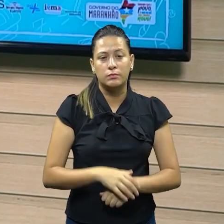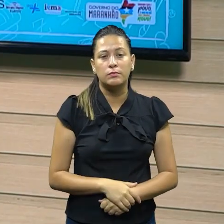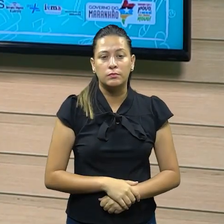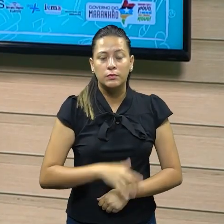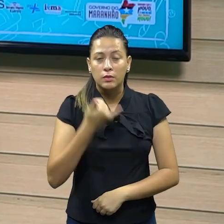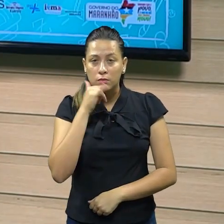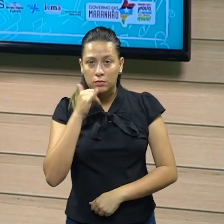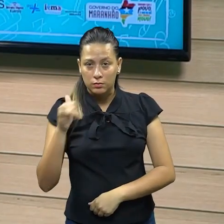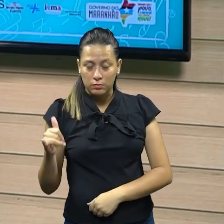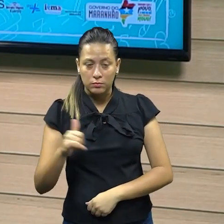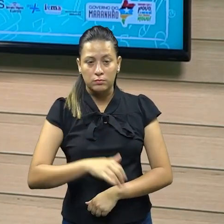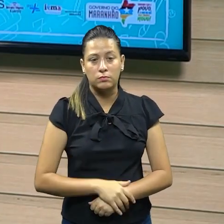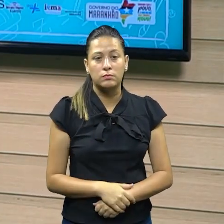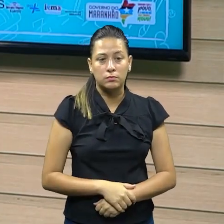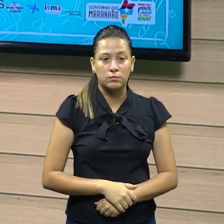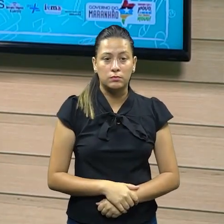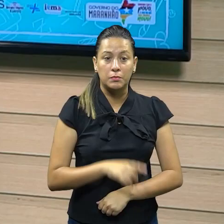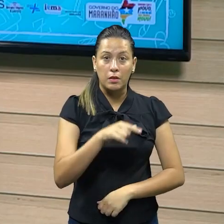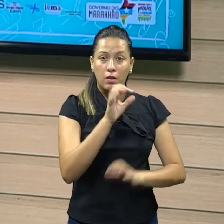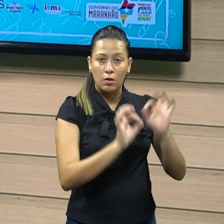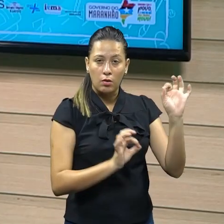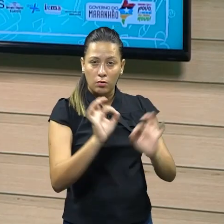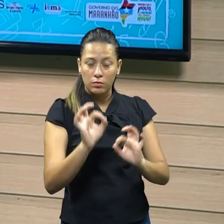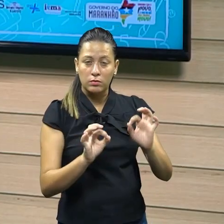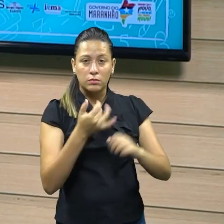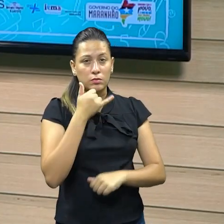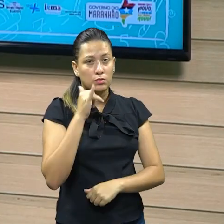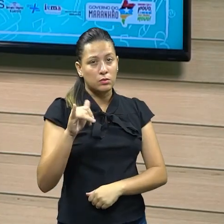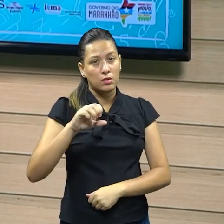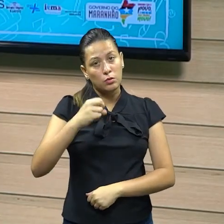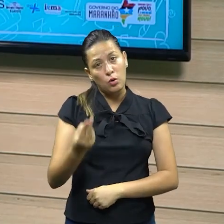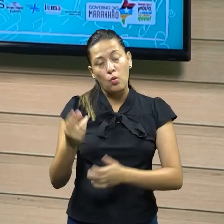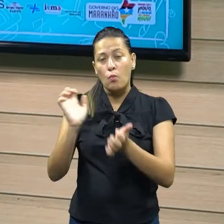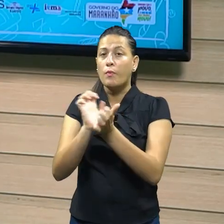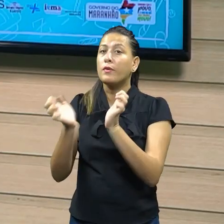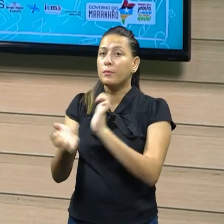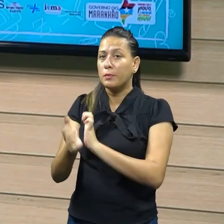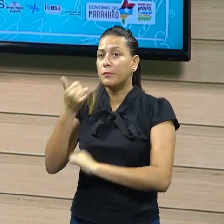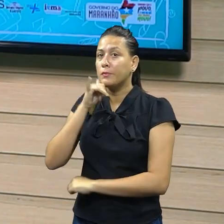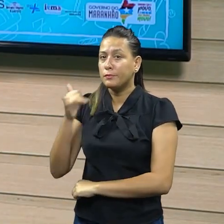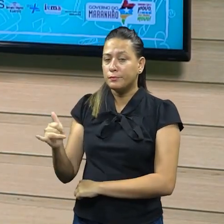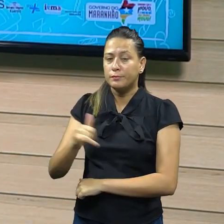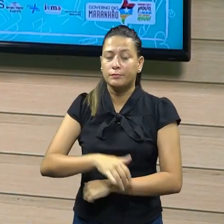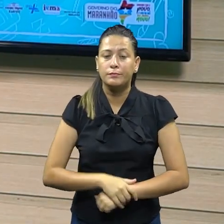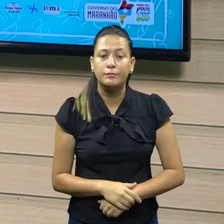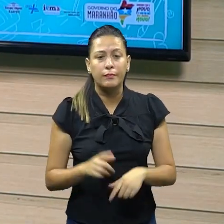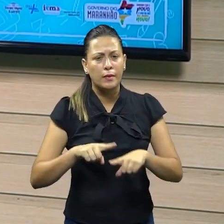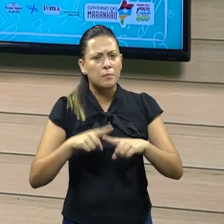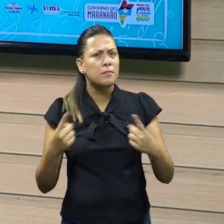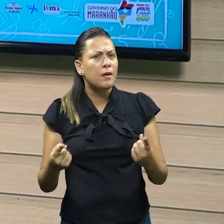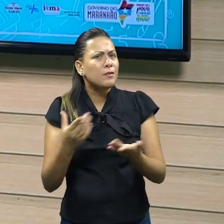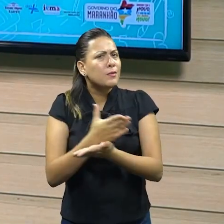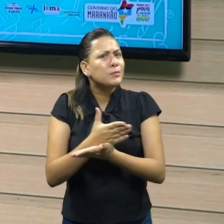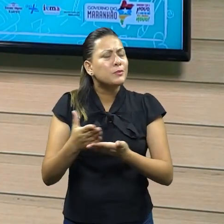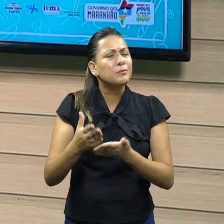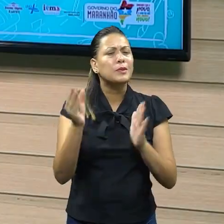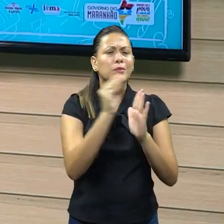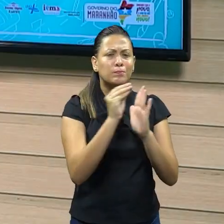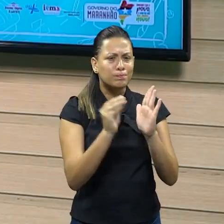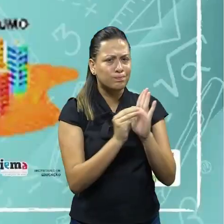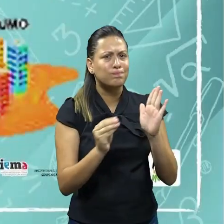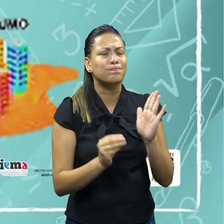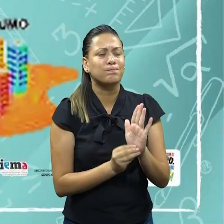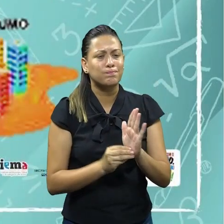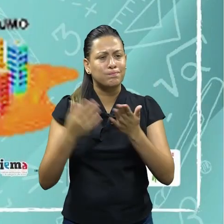ela uma instalação elétrica ou seja equipamentos elétricos. Mas vamos ao início do nosso conteúdo,